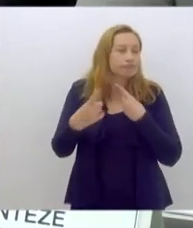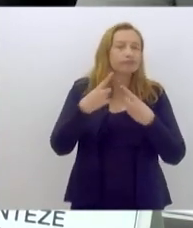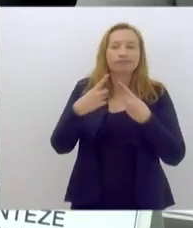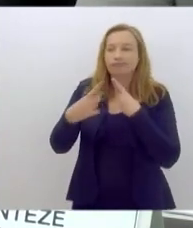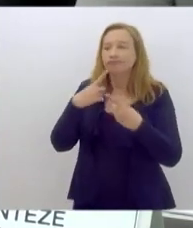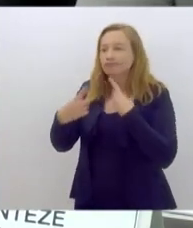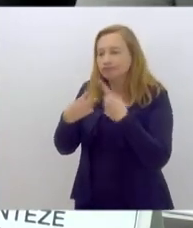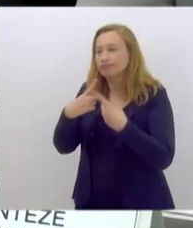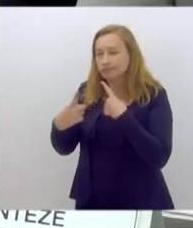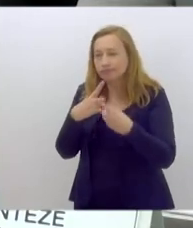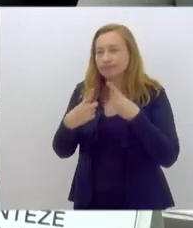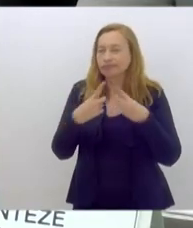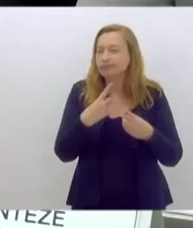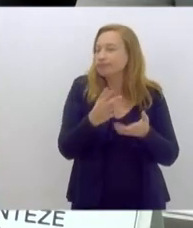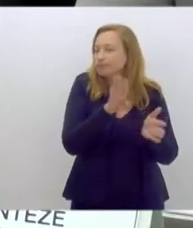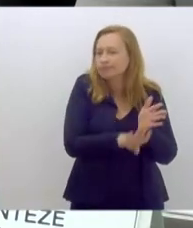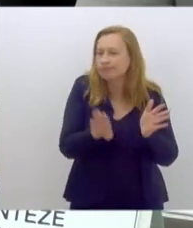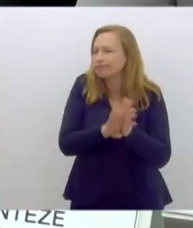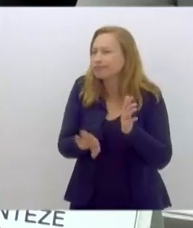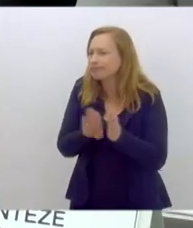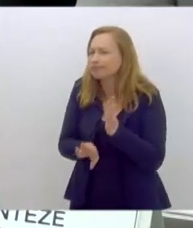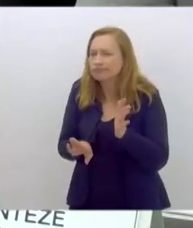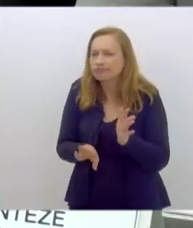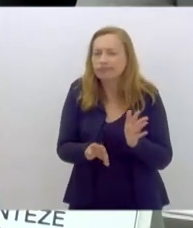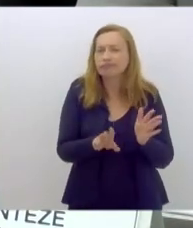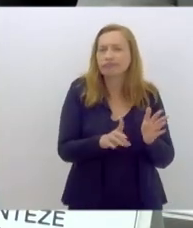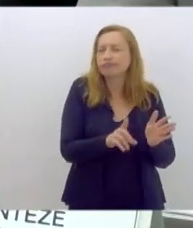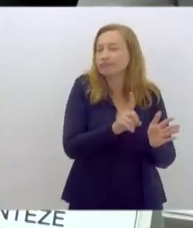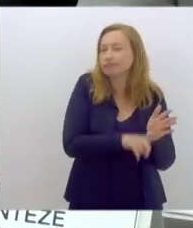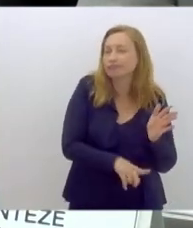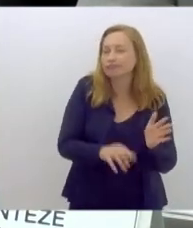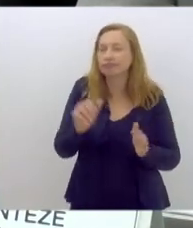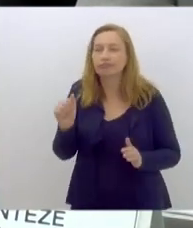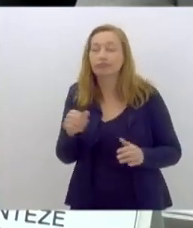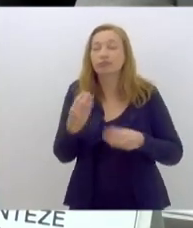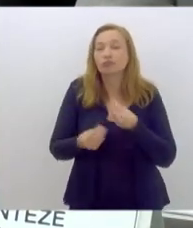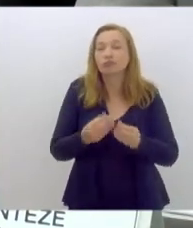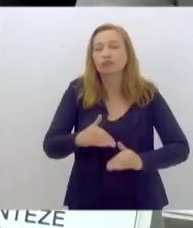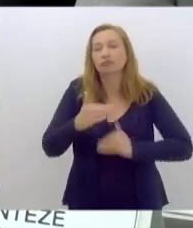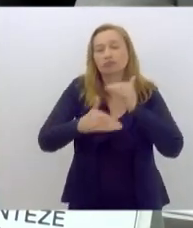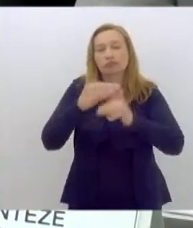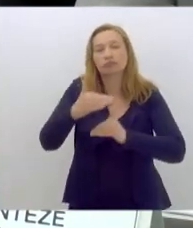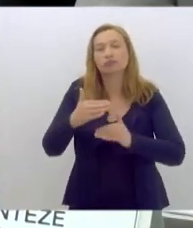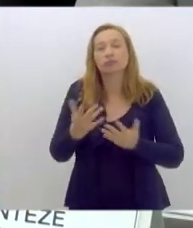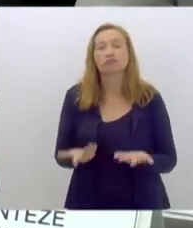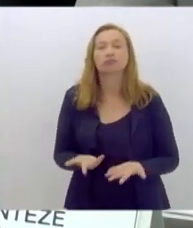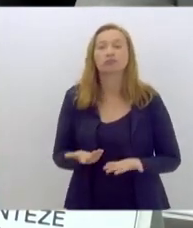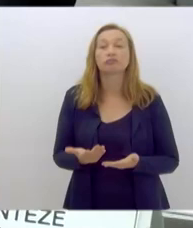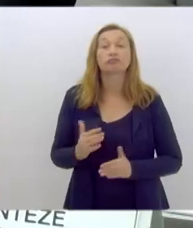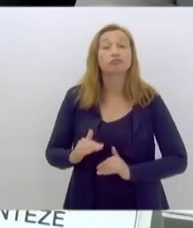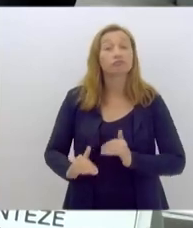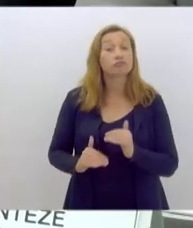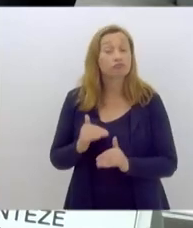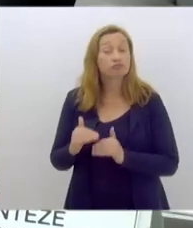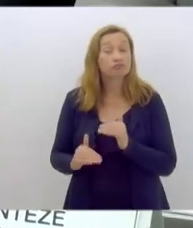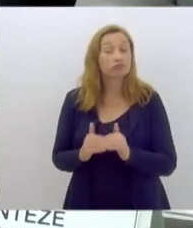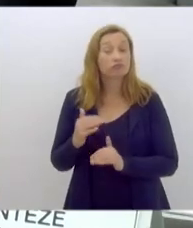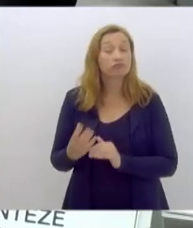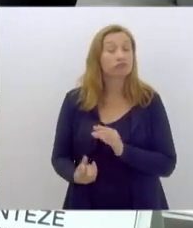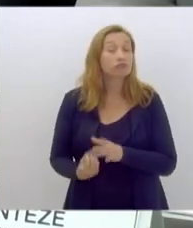receita despesa diminui aqui como nós vamos trazer a desenvolvimento e desenvolvimento de forma